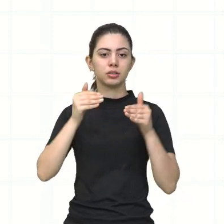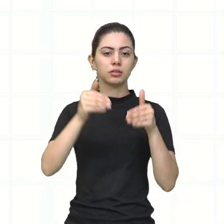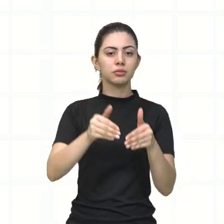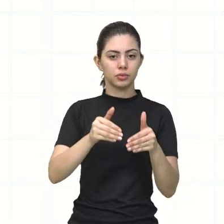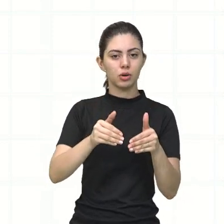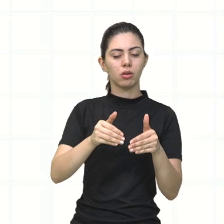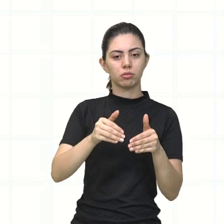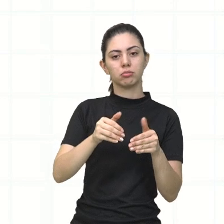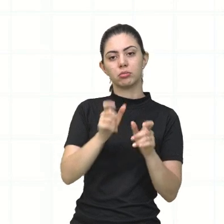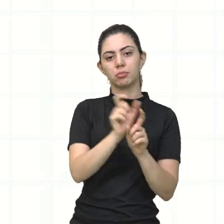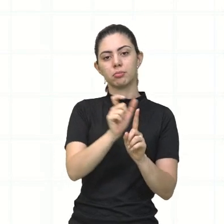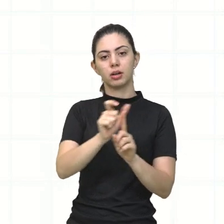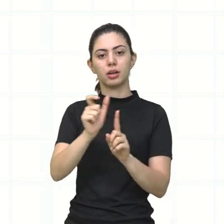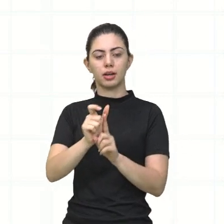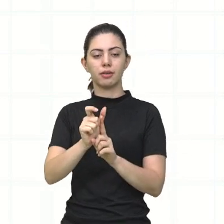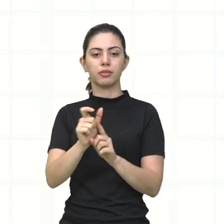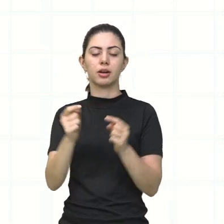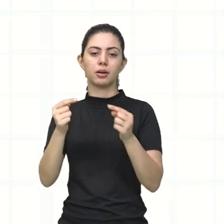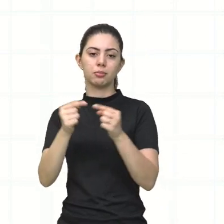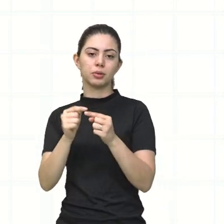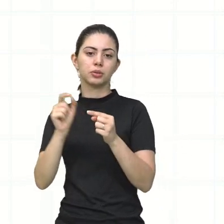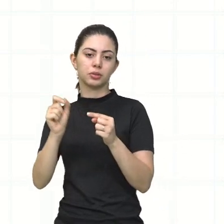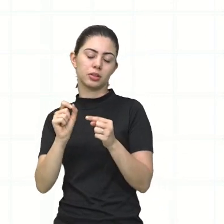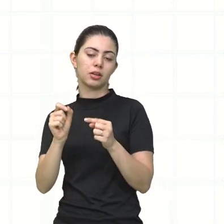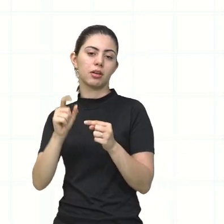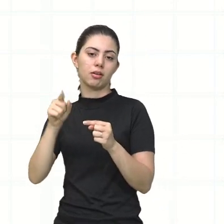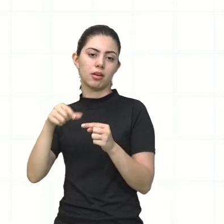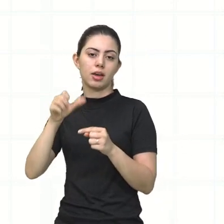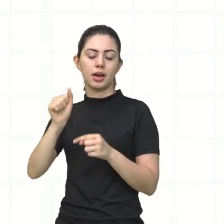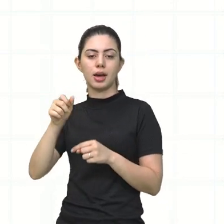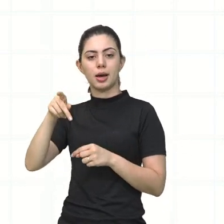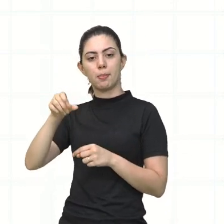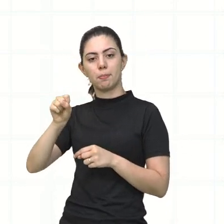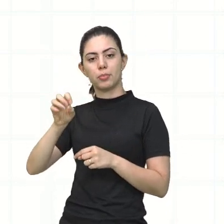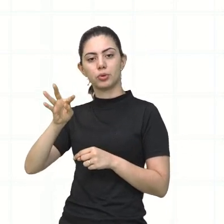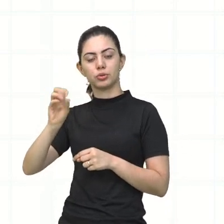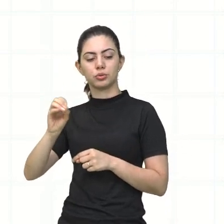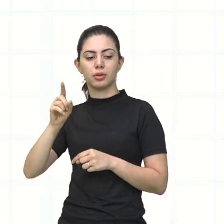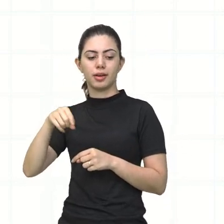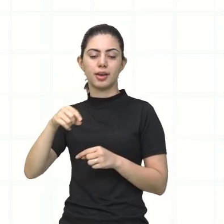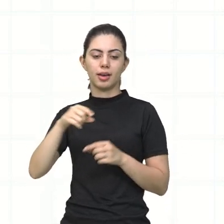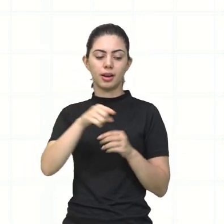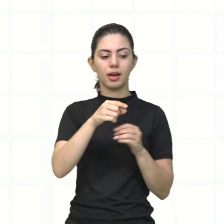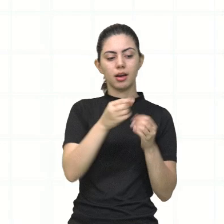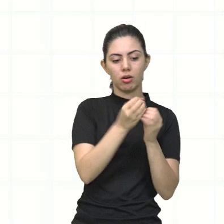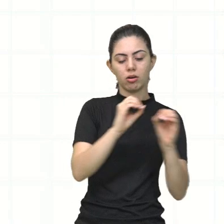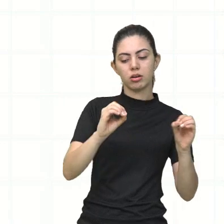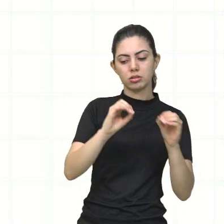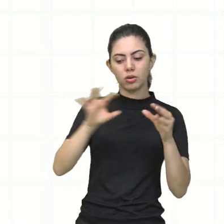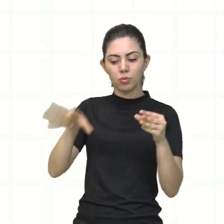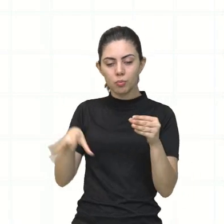um aposto, então um complemento a uma informação a qual eu já me referi.